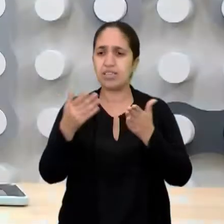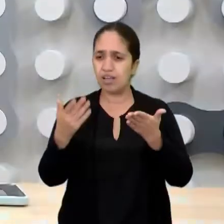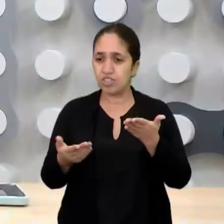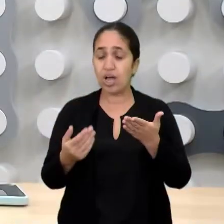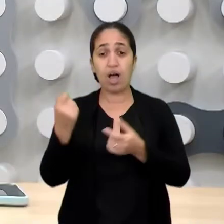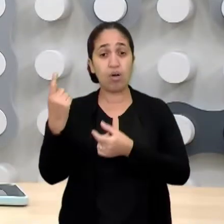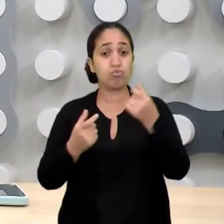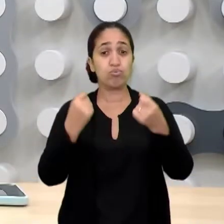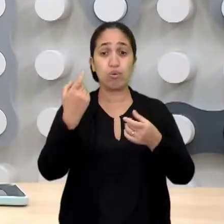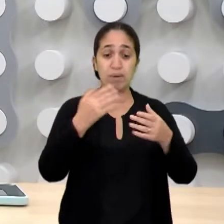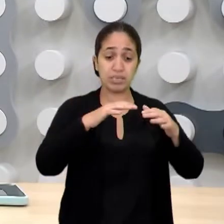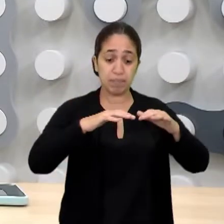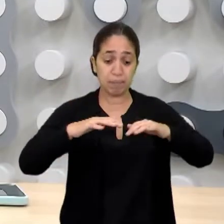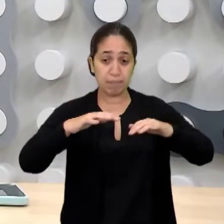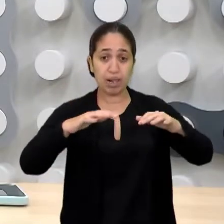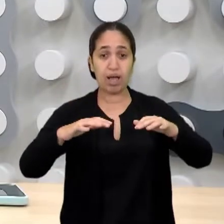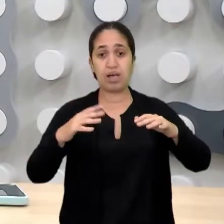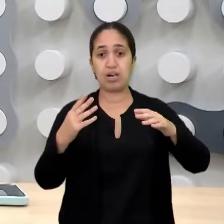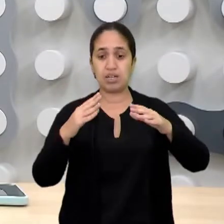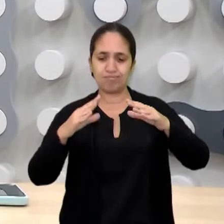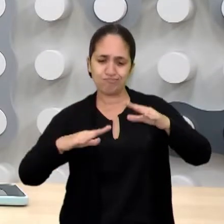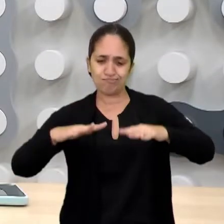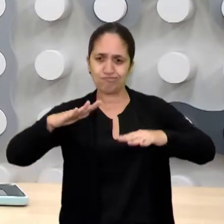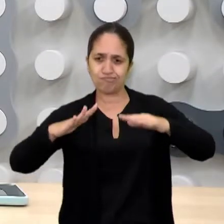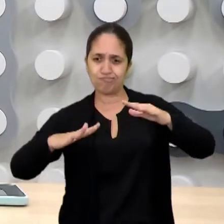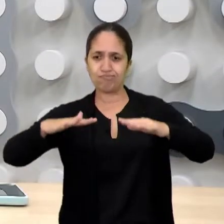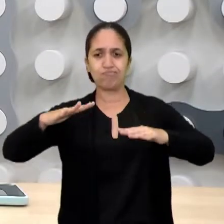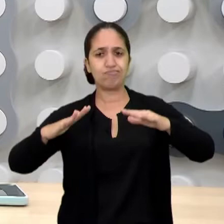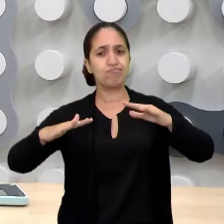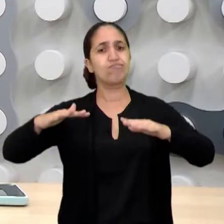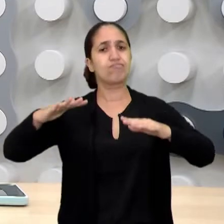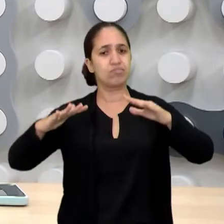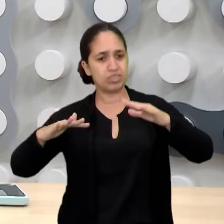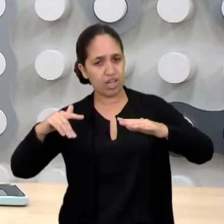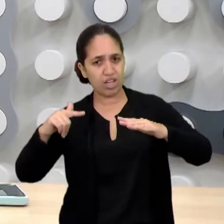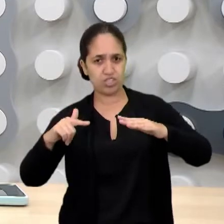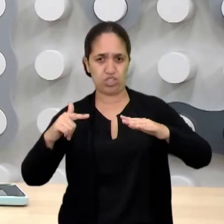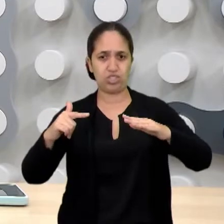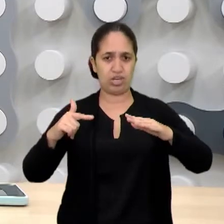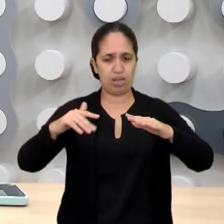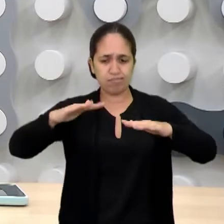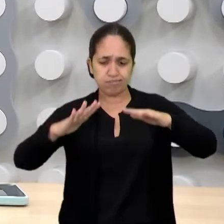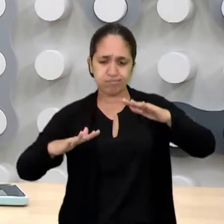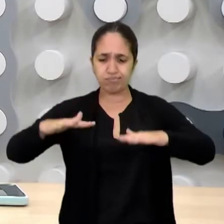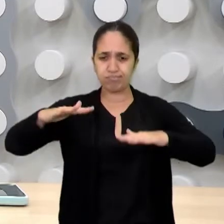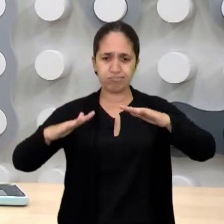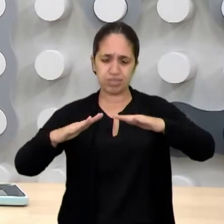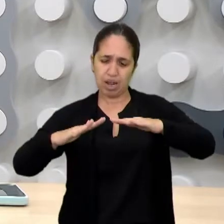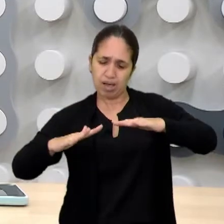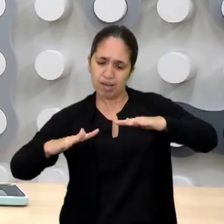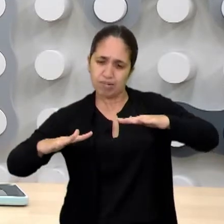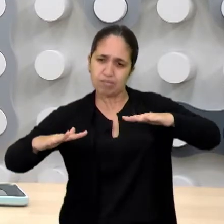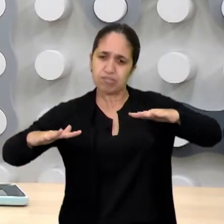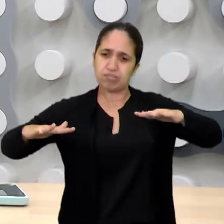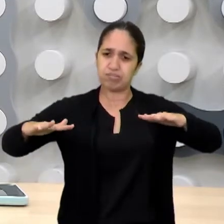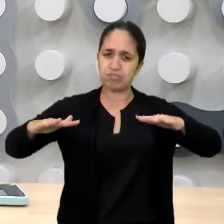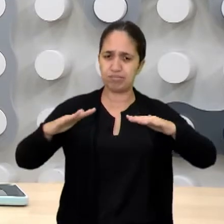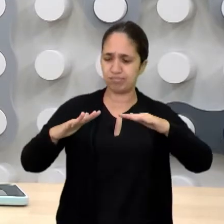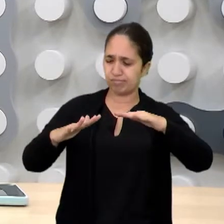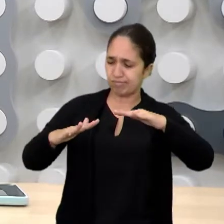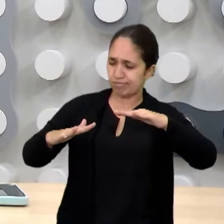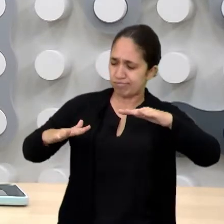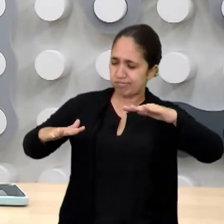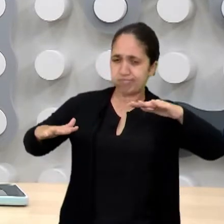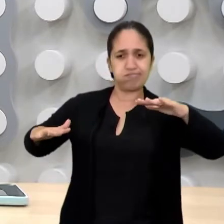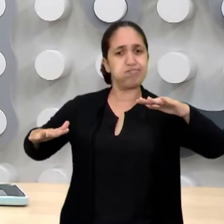placas tectônicas, né, como elas são elásticas, né, que a gente chama, né? Ela tem uma flacidez maior, ela acaba se esticando, né? E